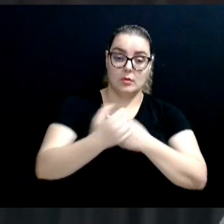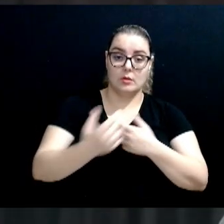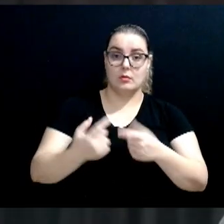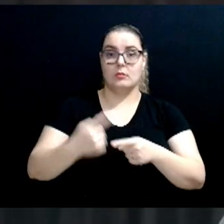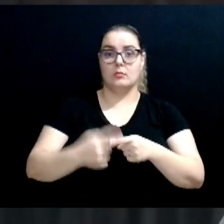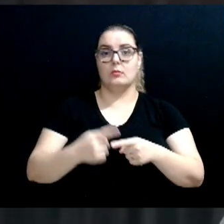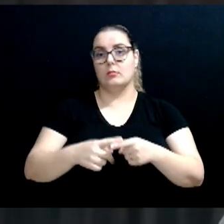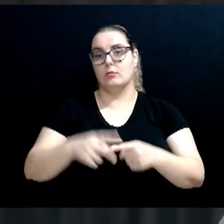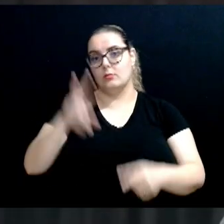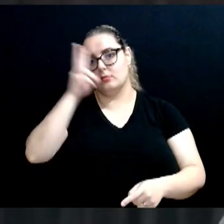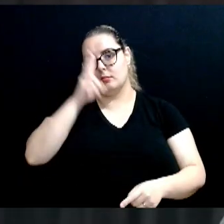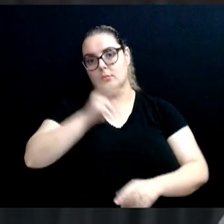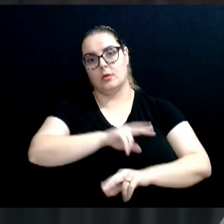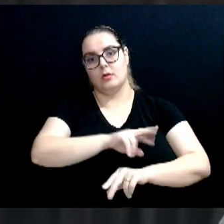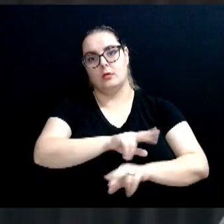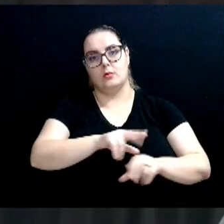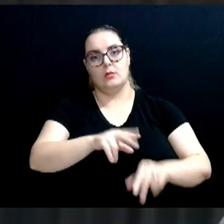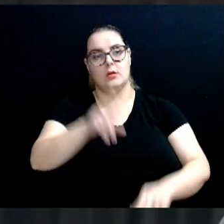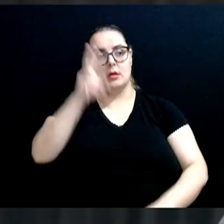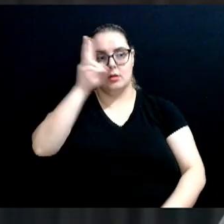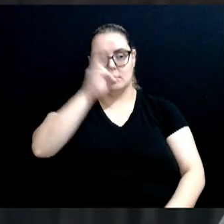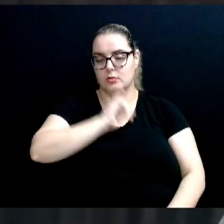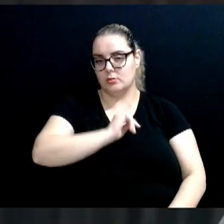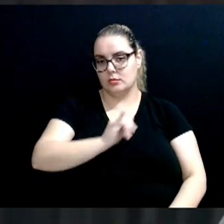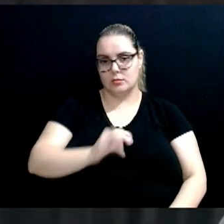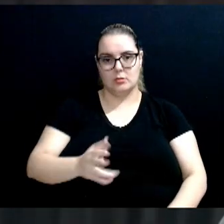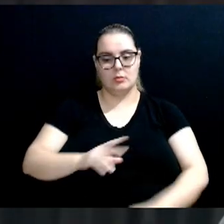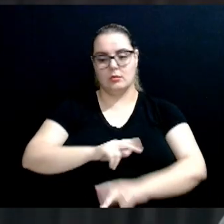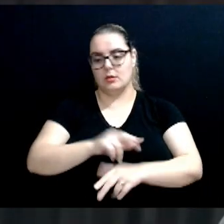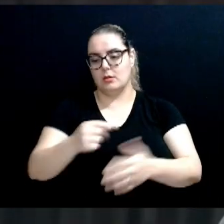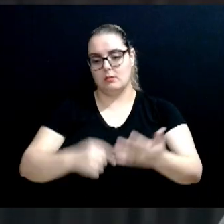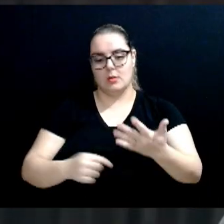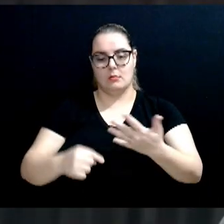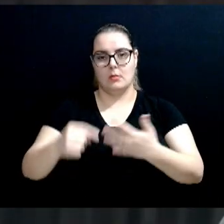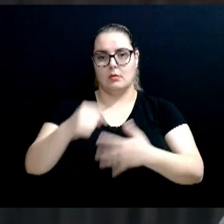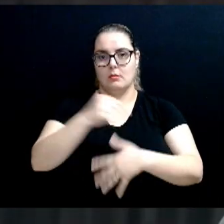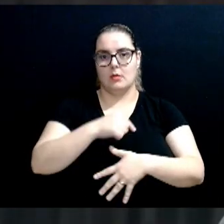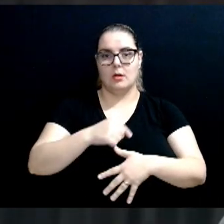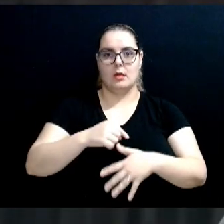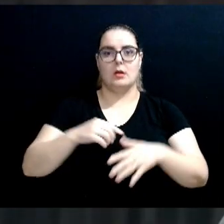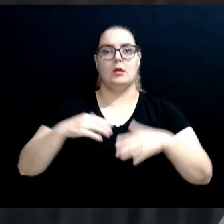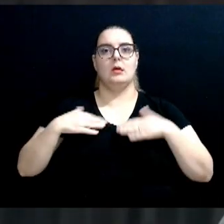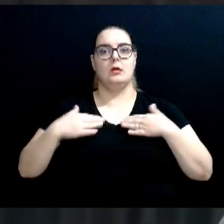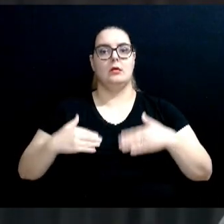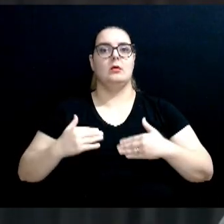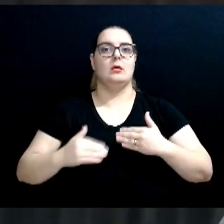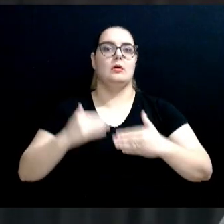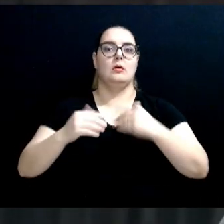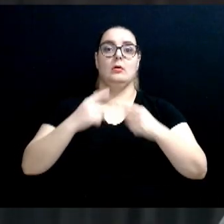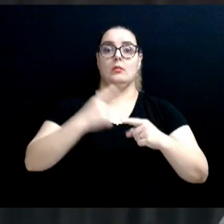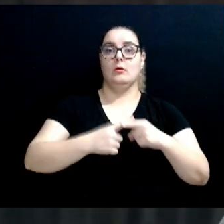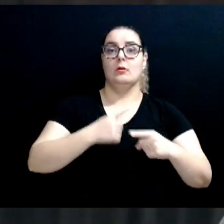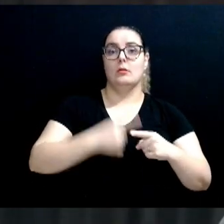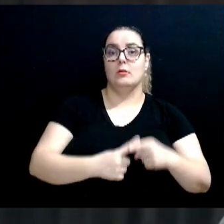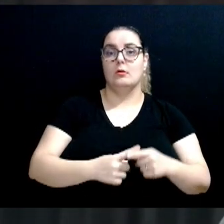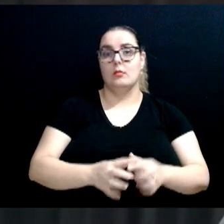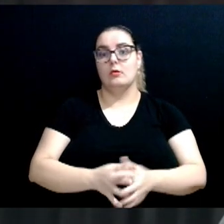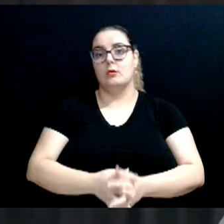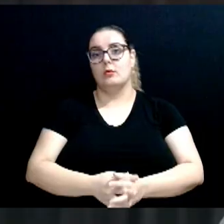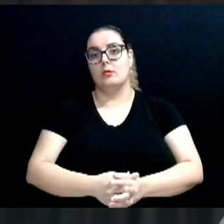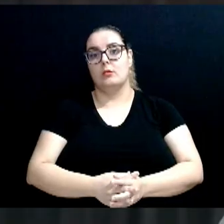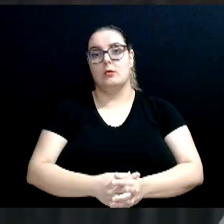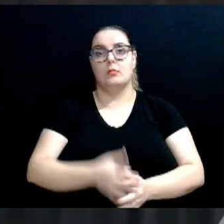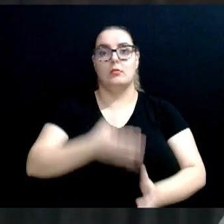várias histórias, ela trouxe várias questões, que ela tinha aquele corpo desenvolvido, porque pai